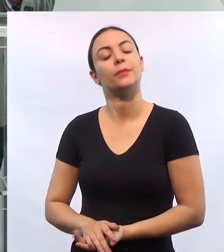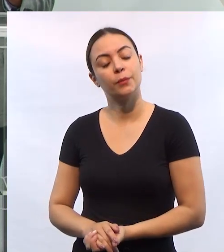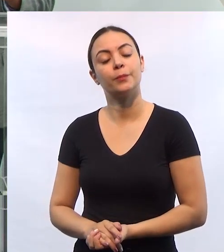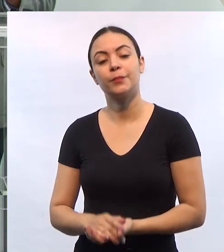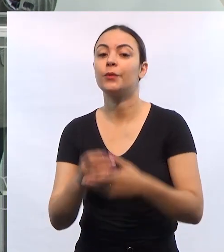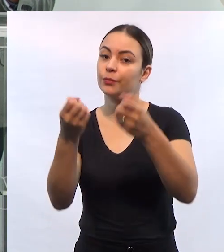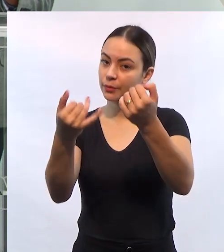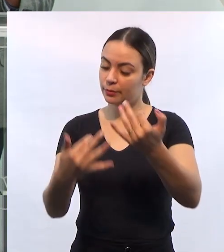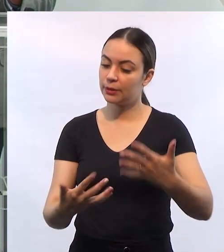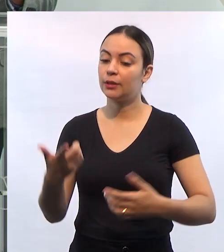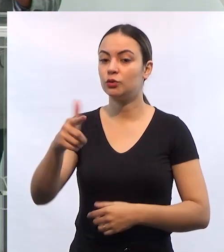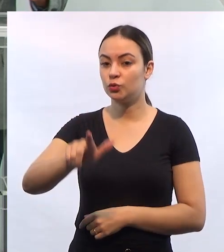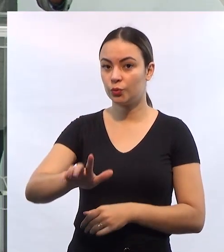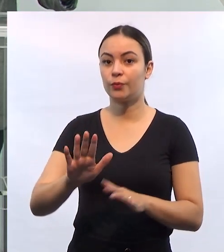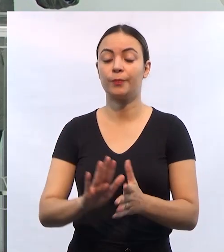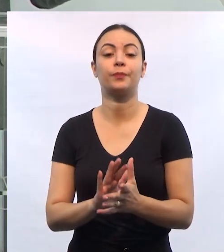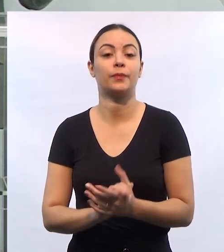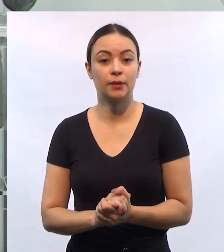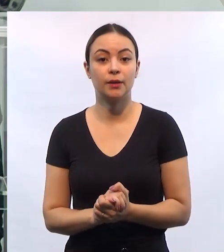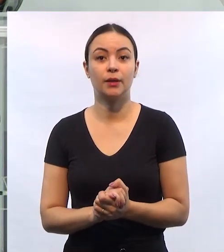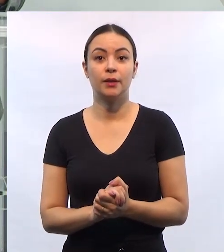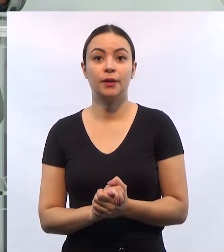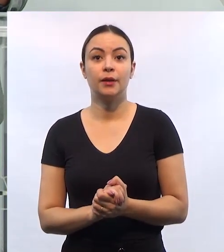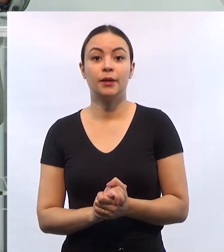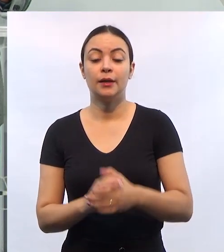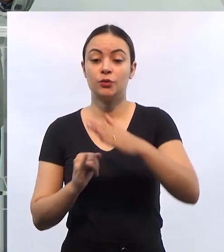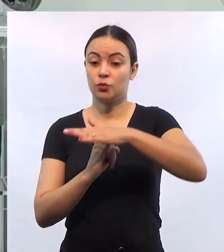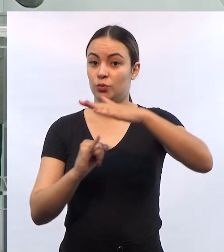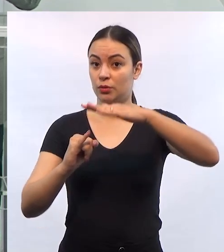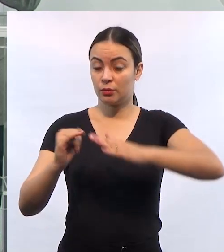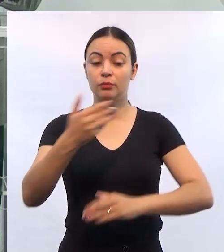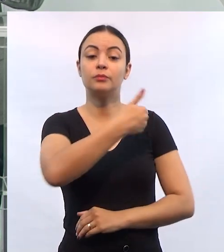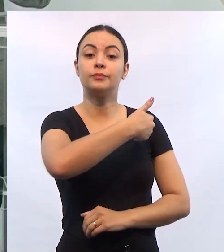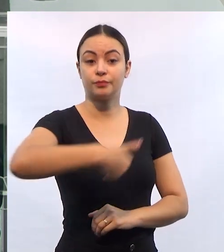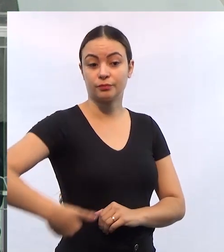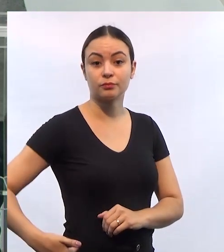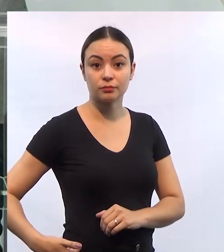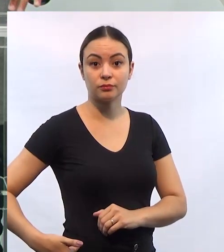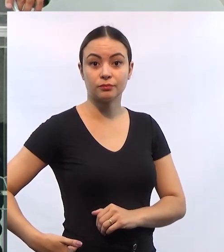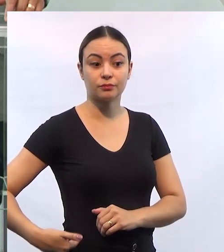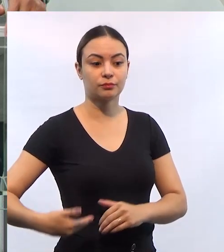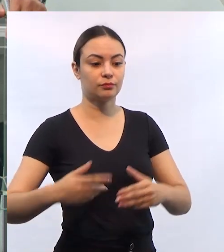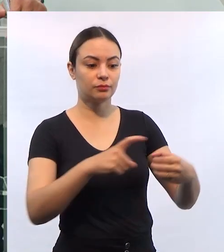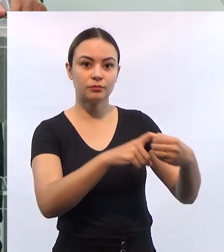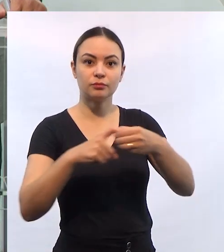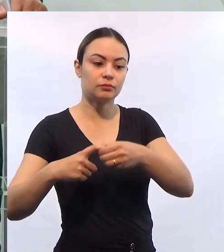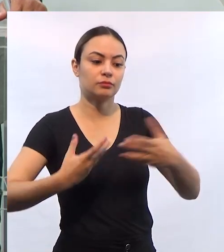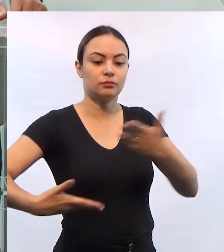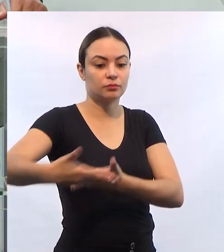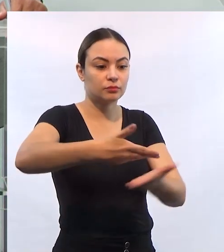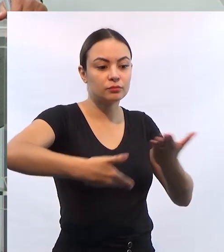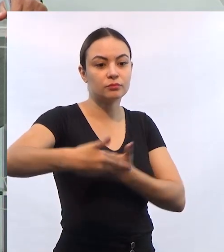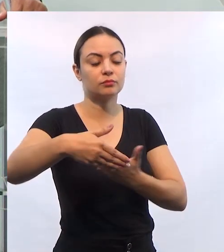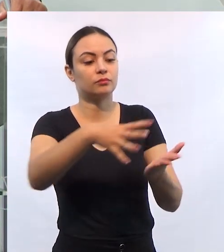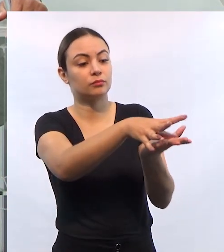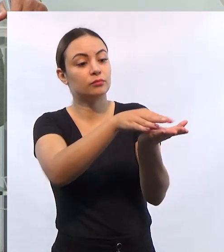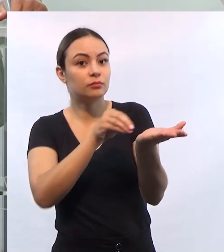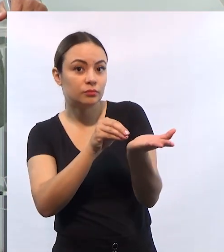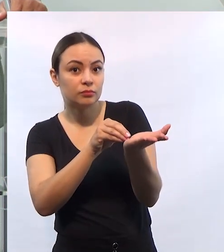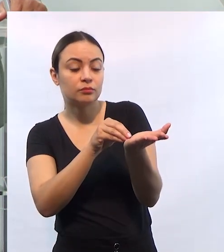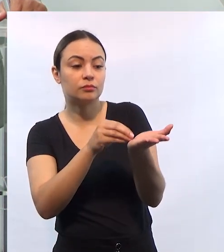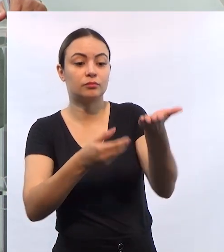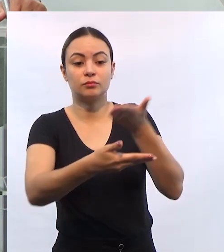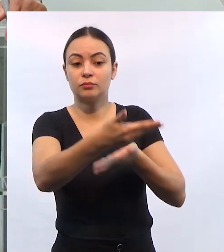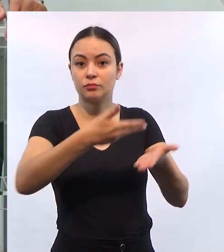As instituições públicas, elas se apoderaram, tá? Elas se apoderaram das principais ferramentas e, é